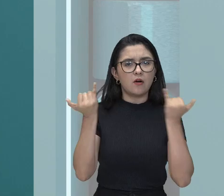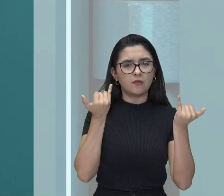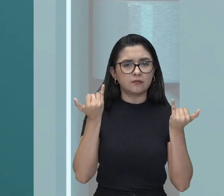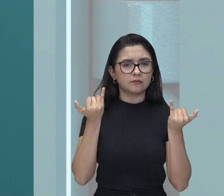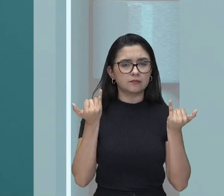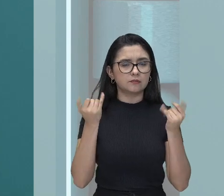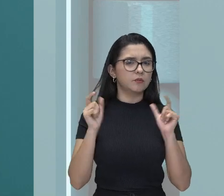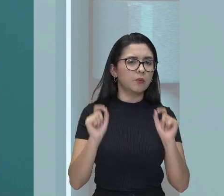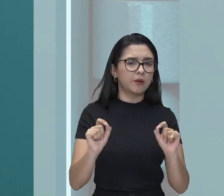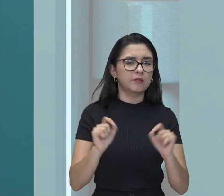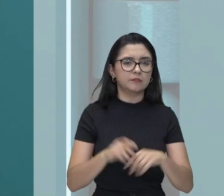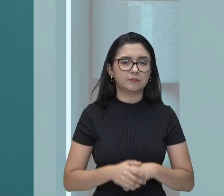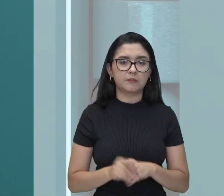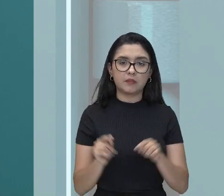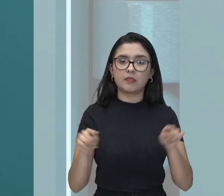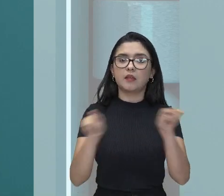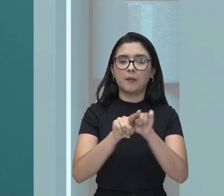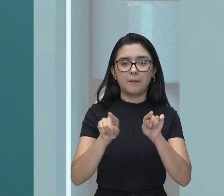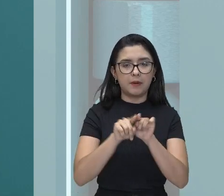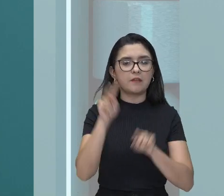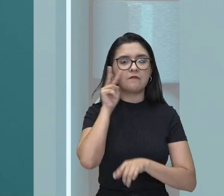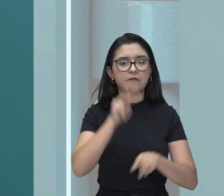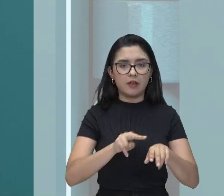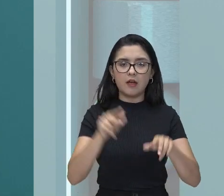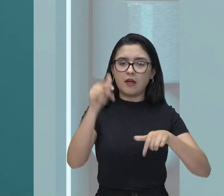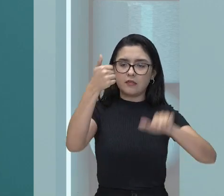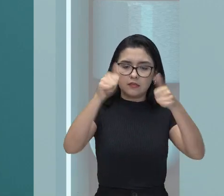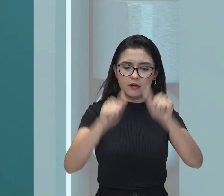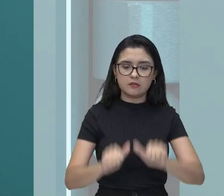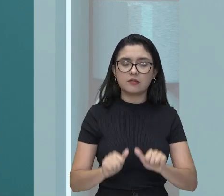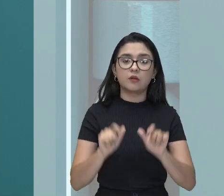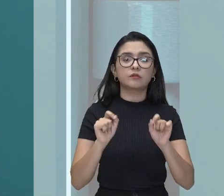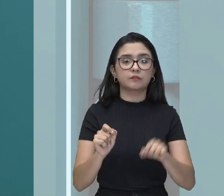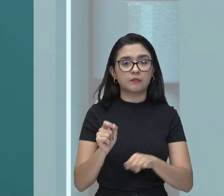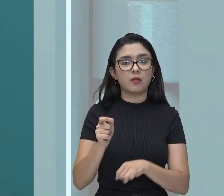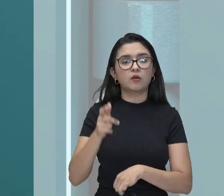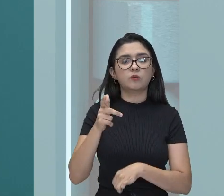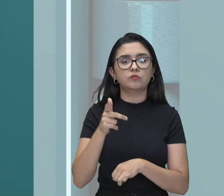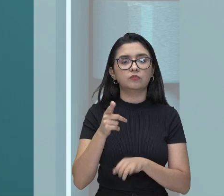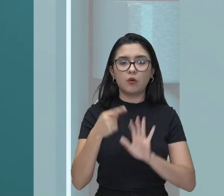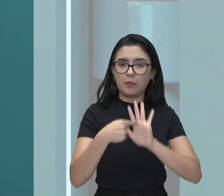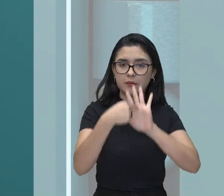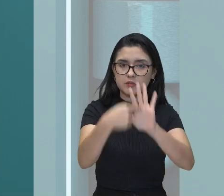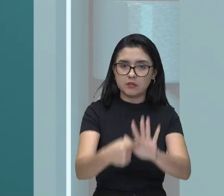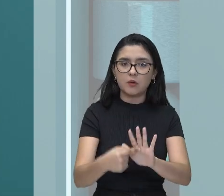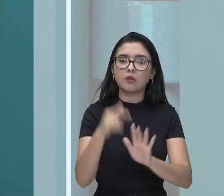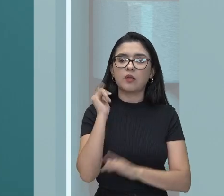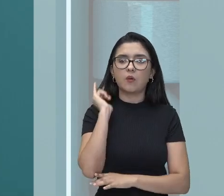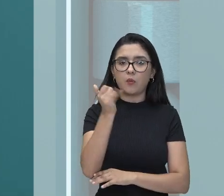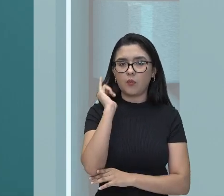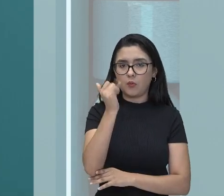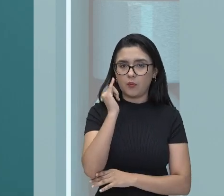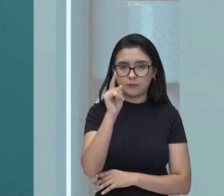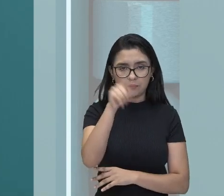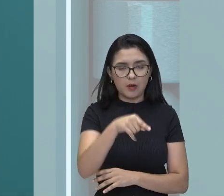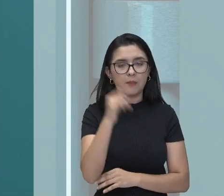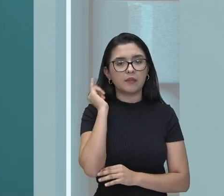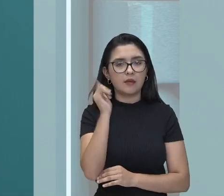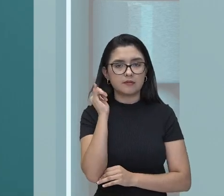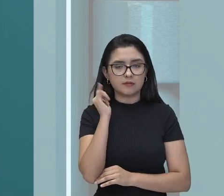não só ouvir, nós vamos ver e analisar. Eu trouxe aqui um conto para vocês, certo? É uma